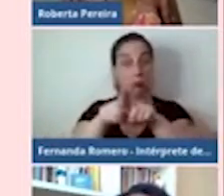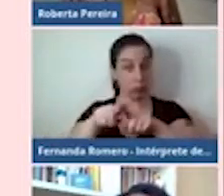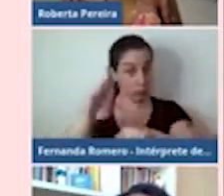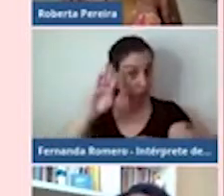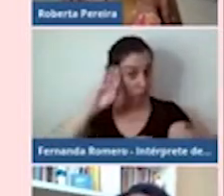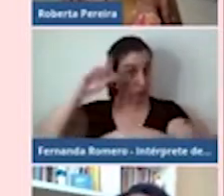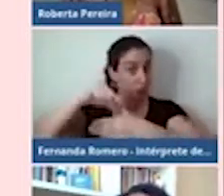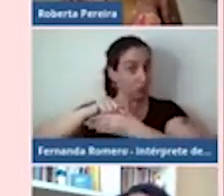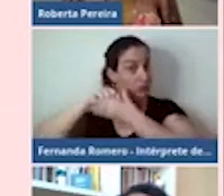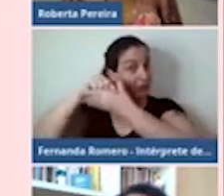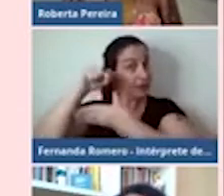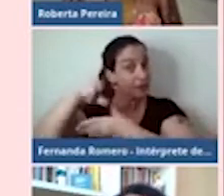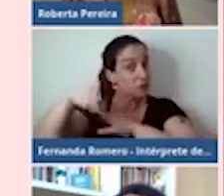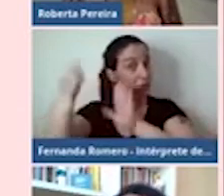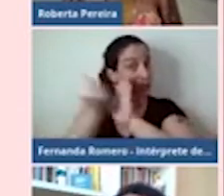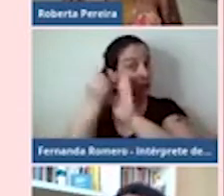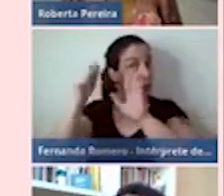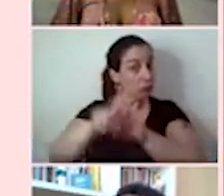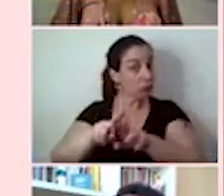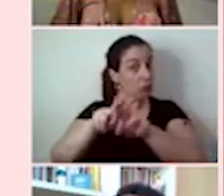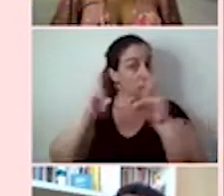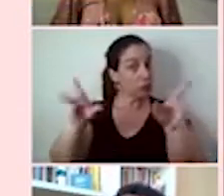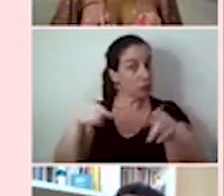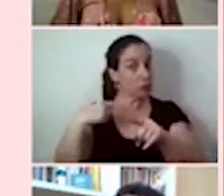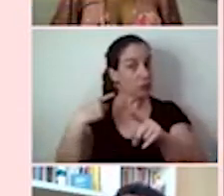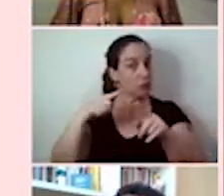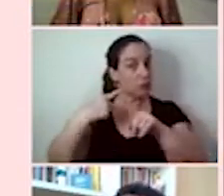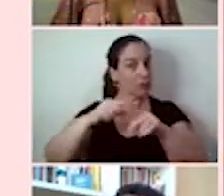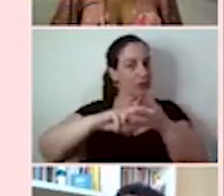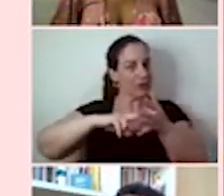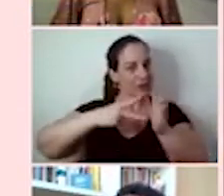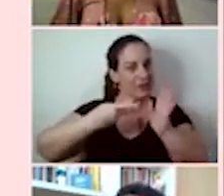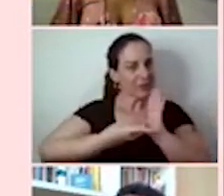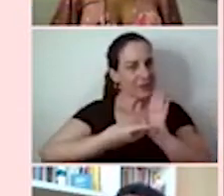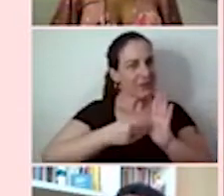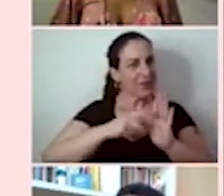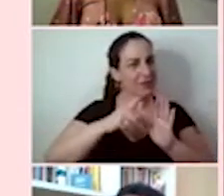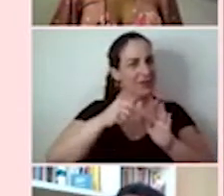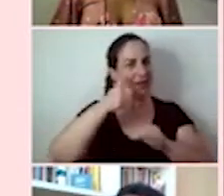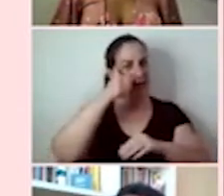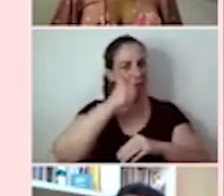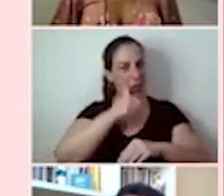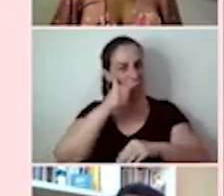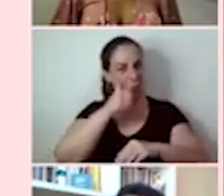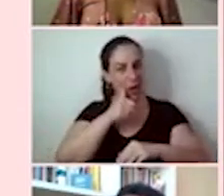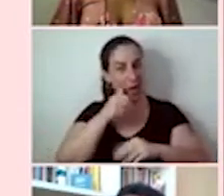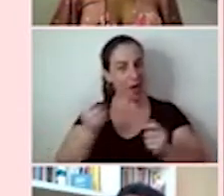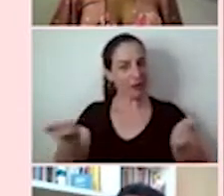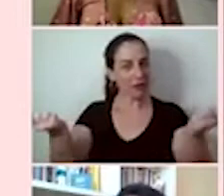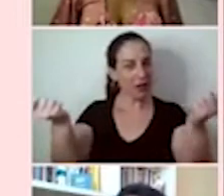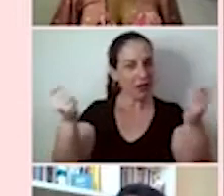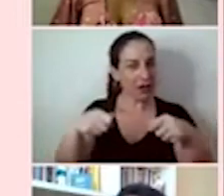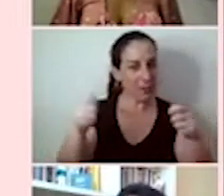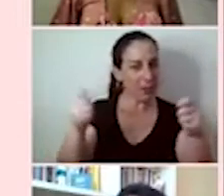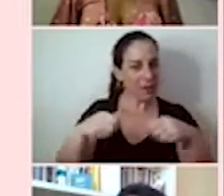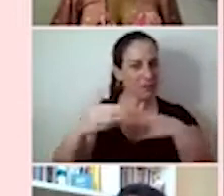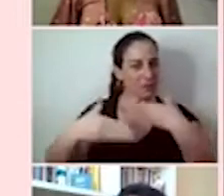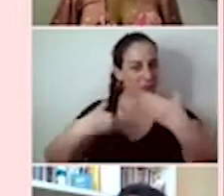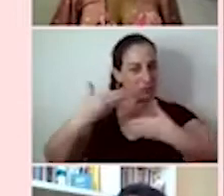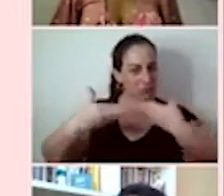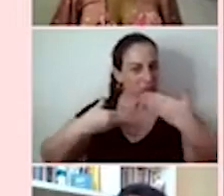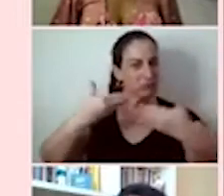é um diferencial, porque significa que a gente dá para as mulheres a mesma possibilidade de crescimento,